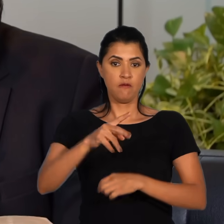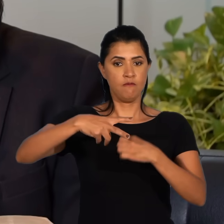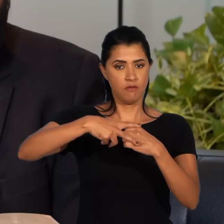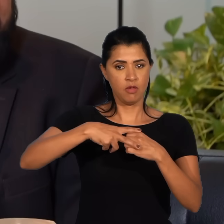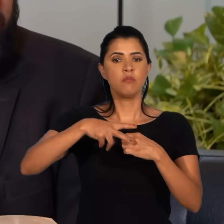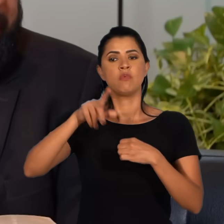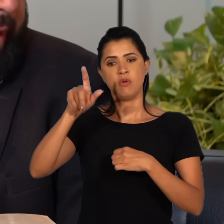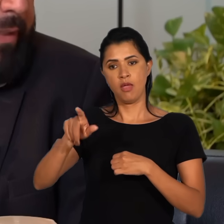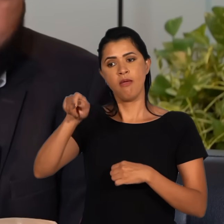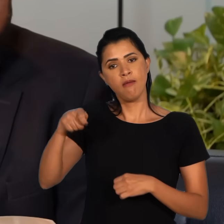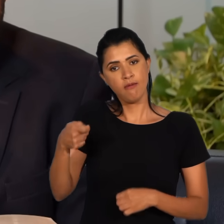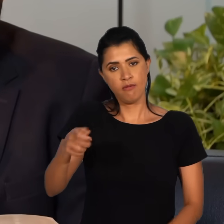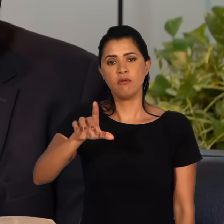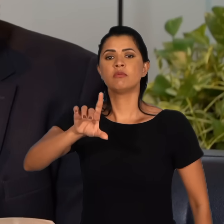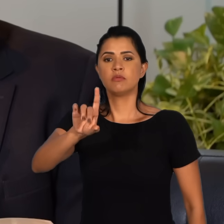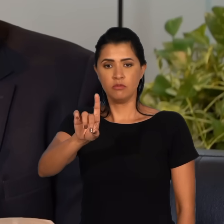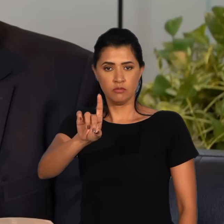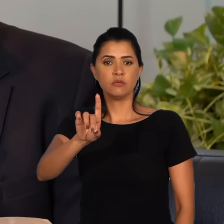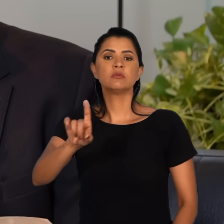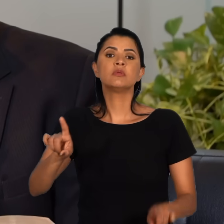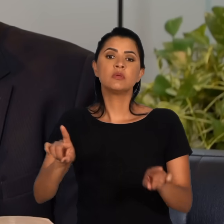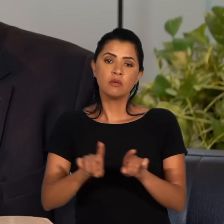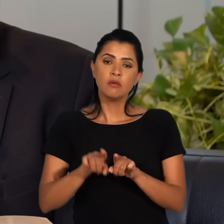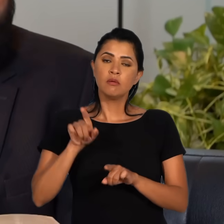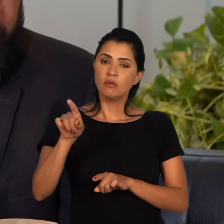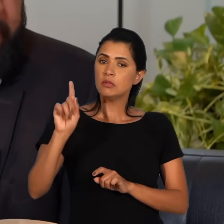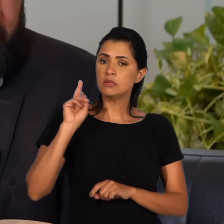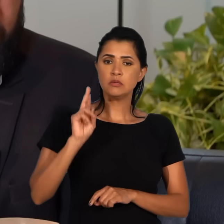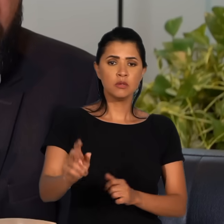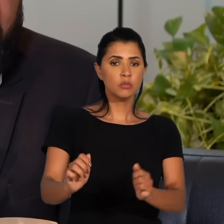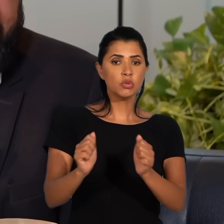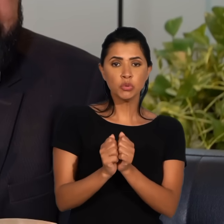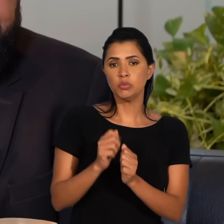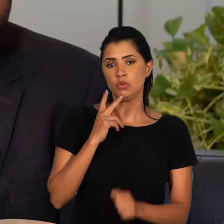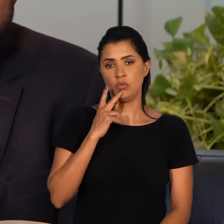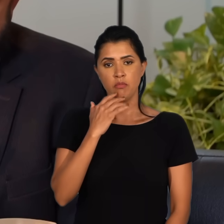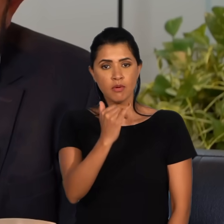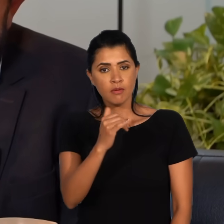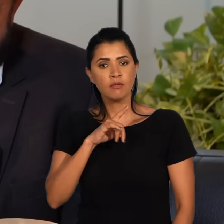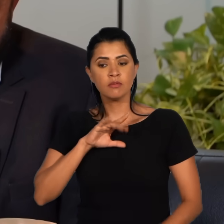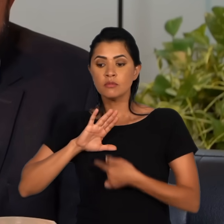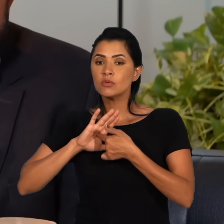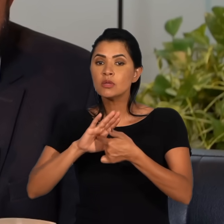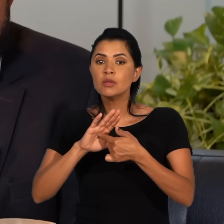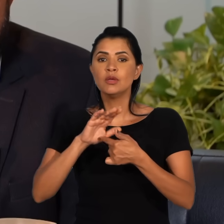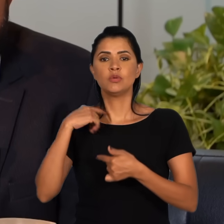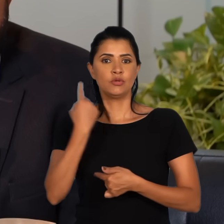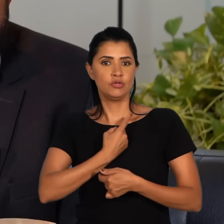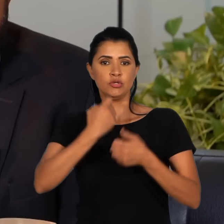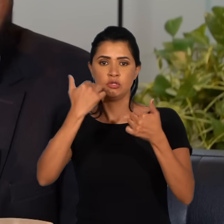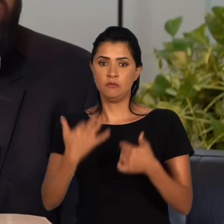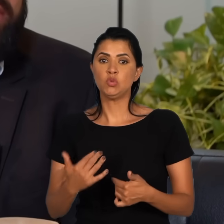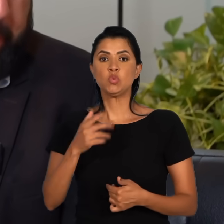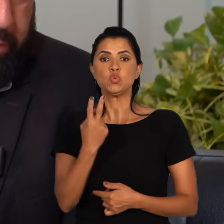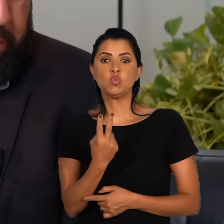verbo e portanto ele é Deus e além de ser Deus ele sempre esteve com o pai mostrando que Ah nós